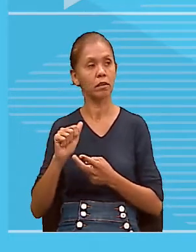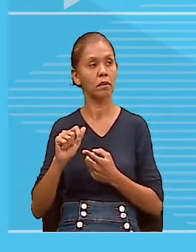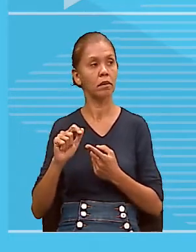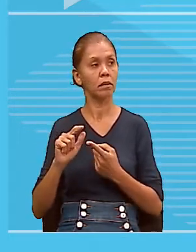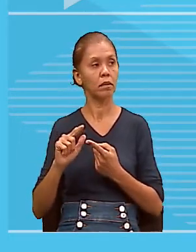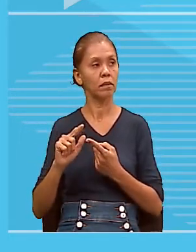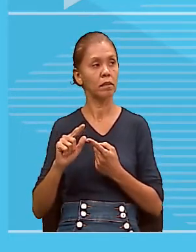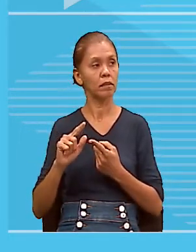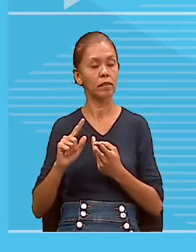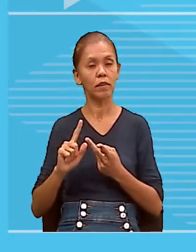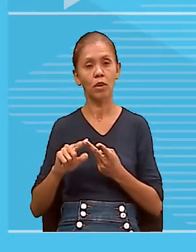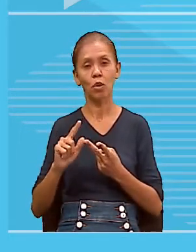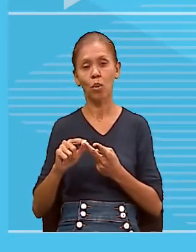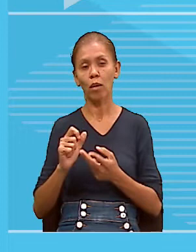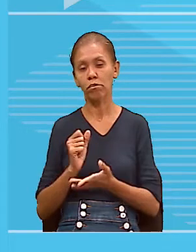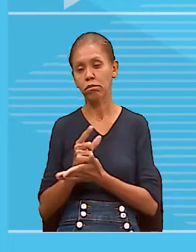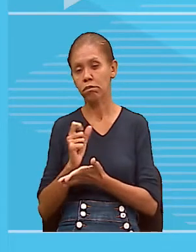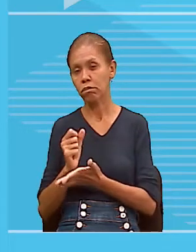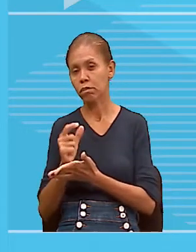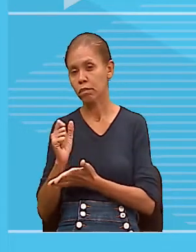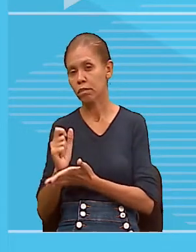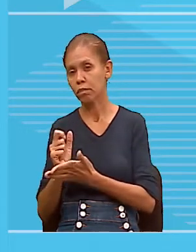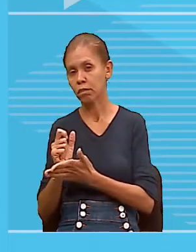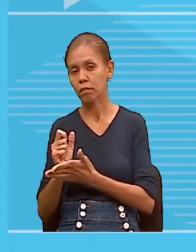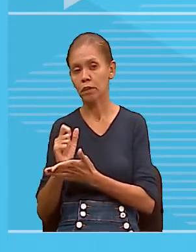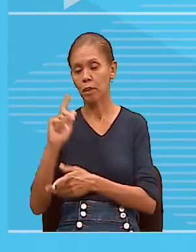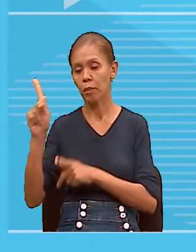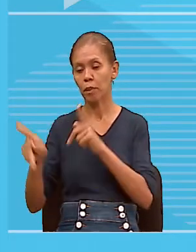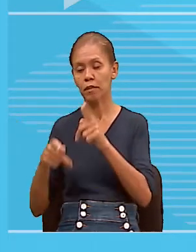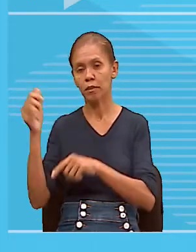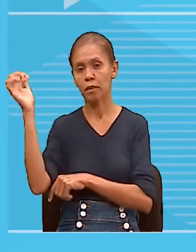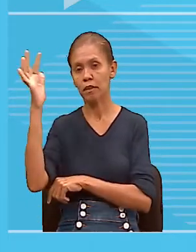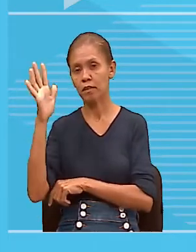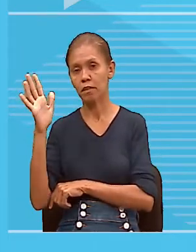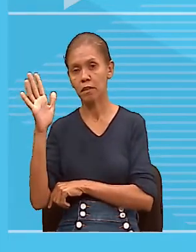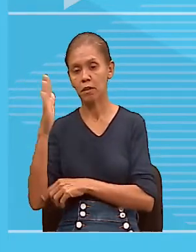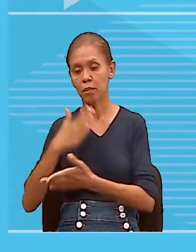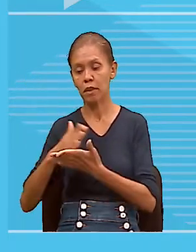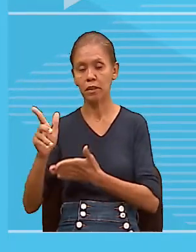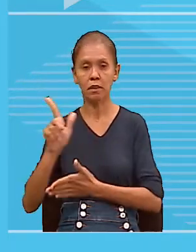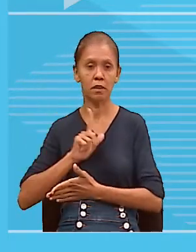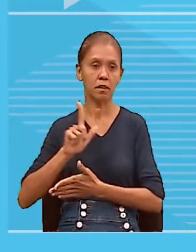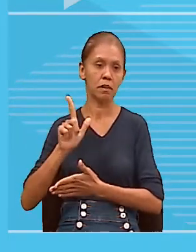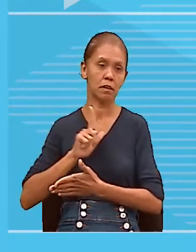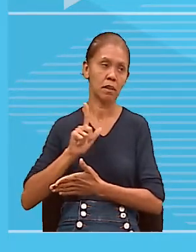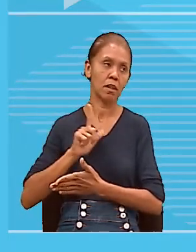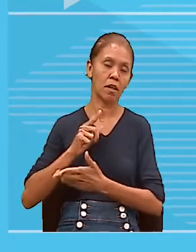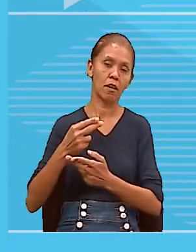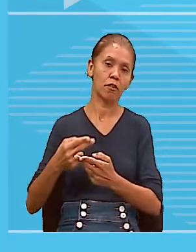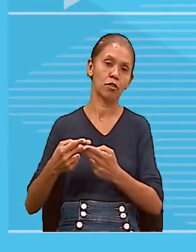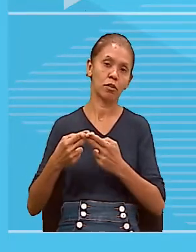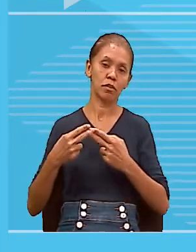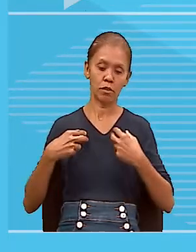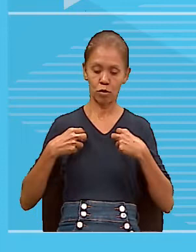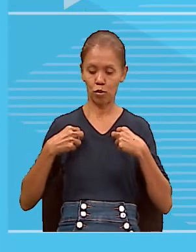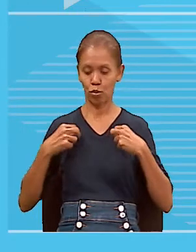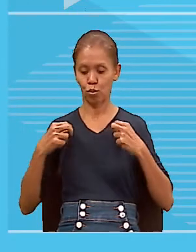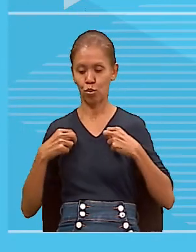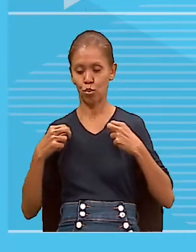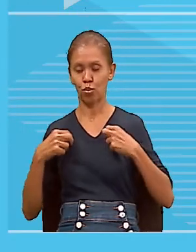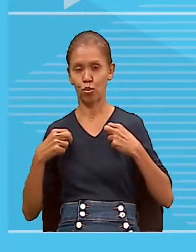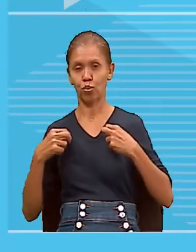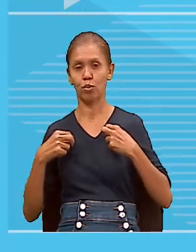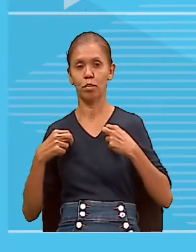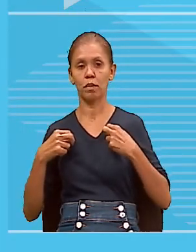o consumismo que a gente passa a ter o figurino a utilização de vestimentas